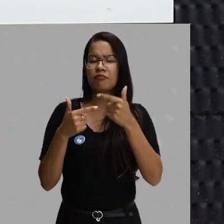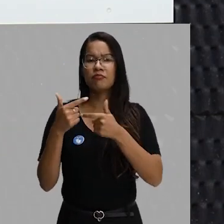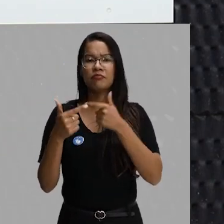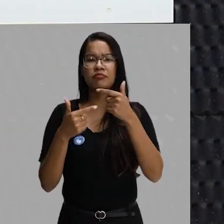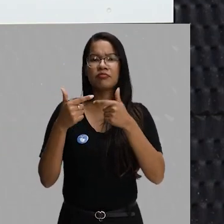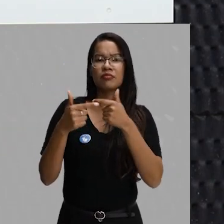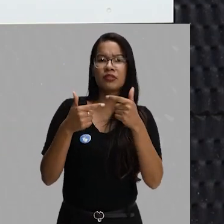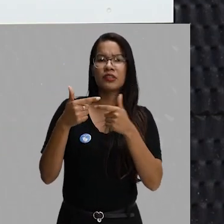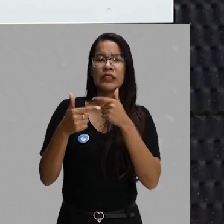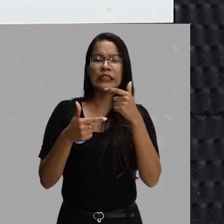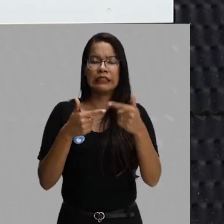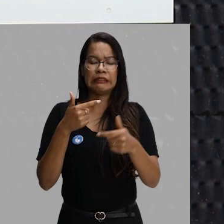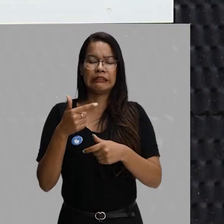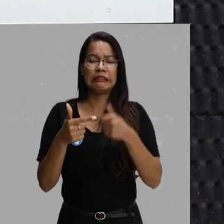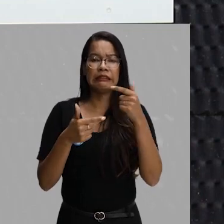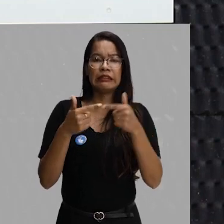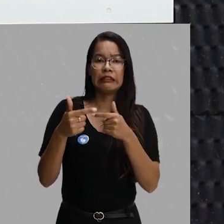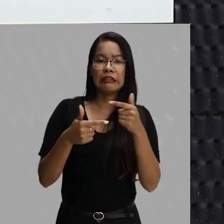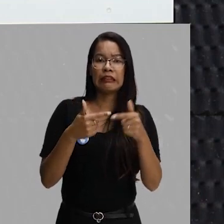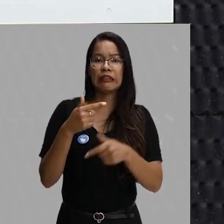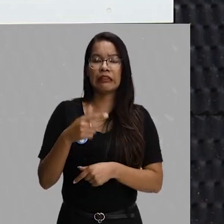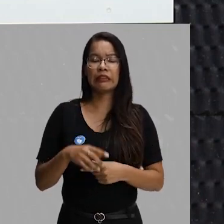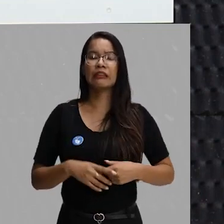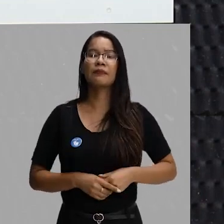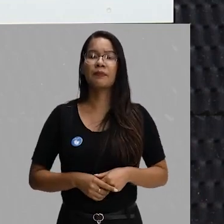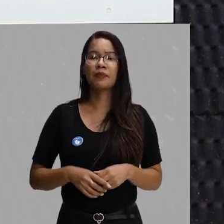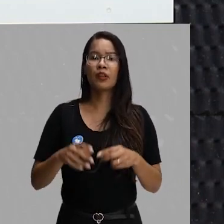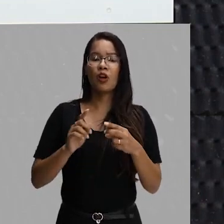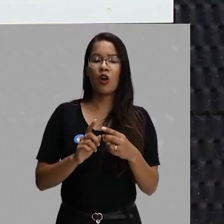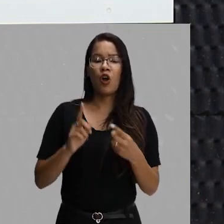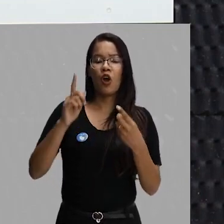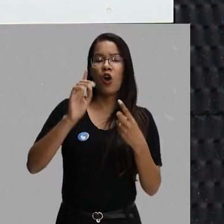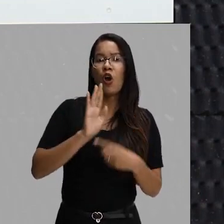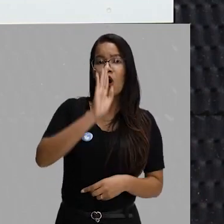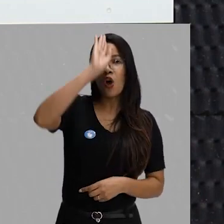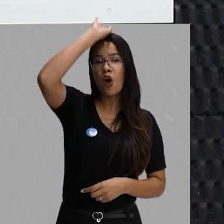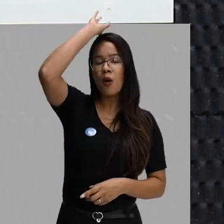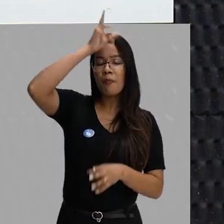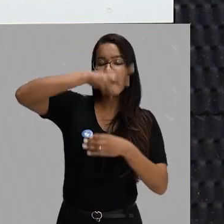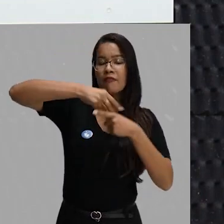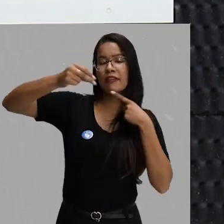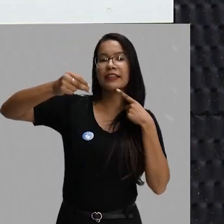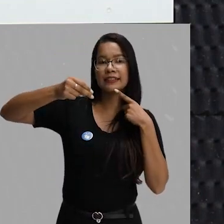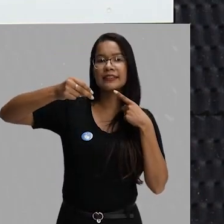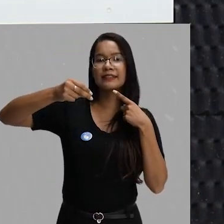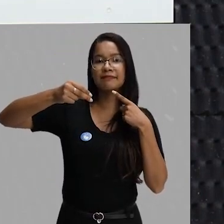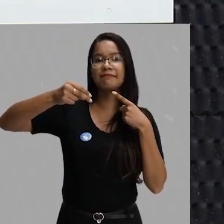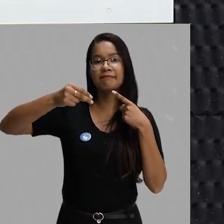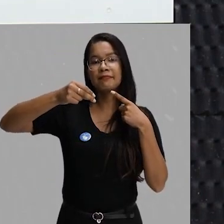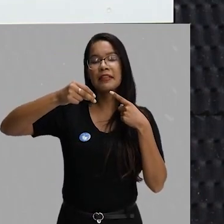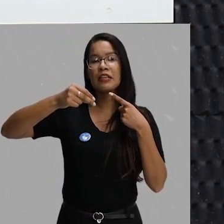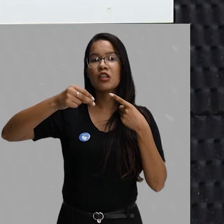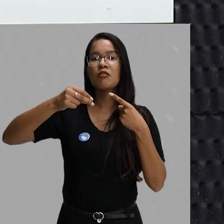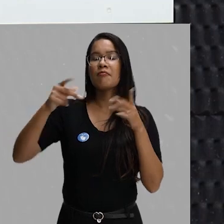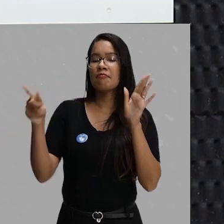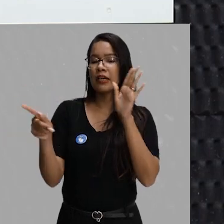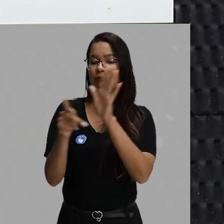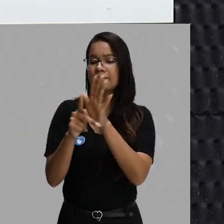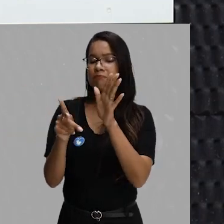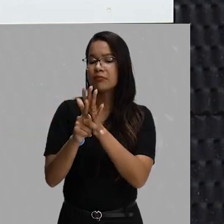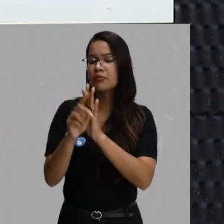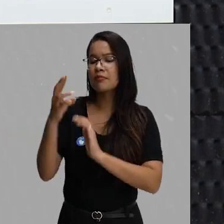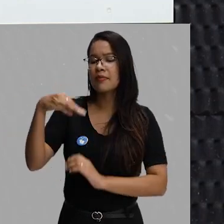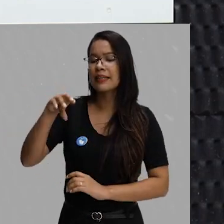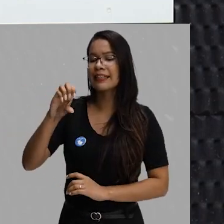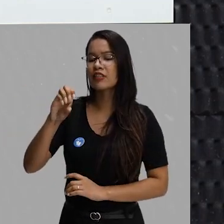das famosas guerras púnicas. Roma vence Cartago, Roma passa a ter o monopólio do Mediterrâneo,